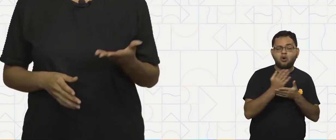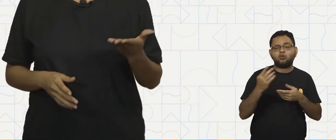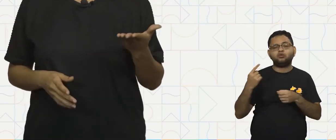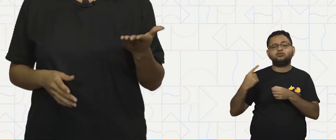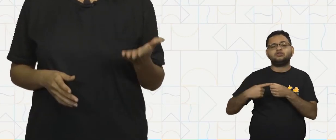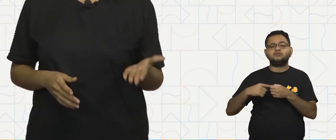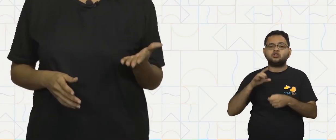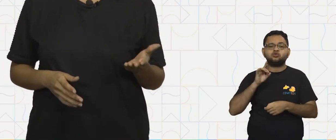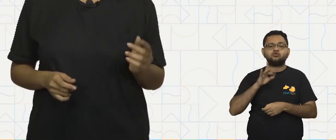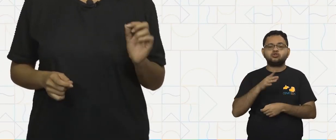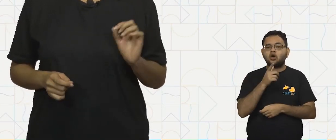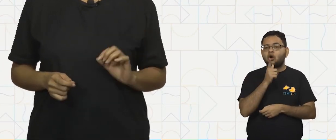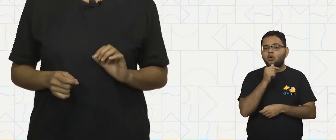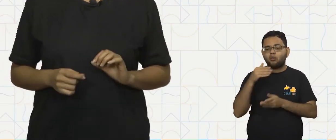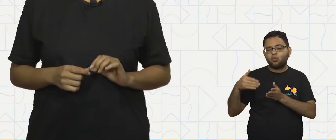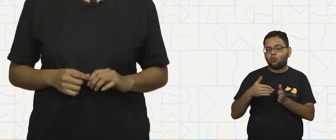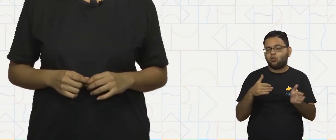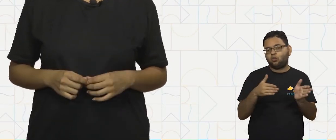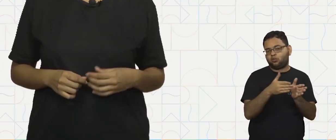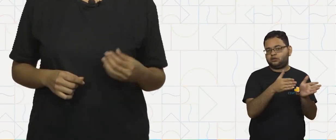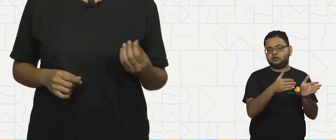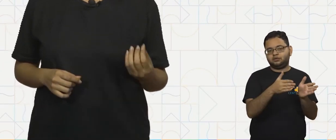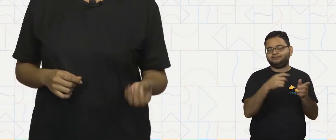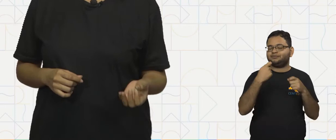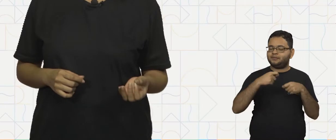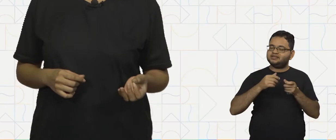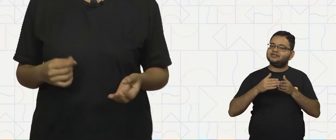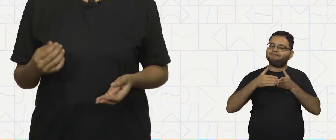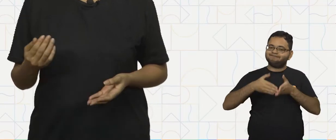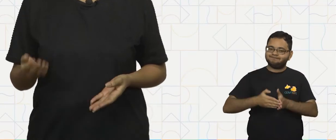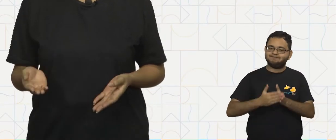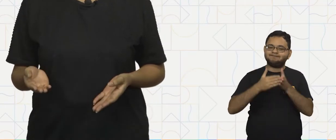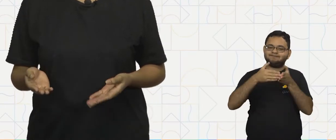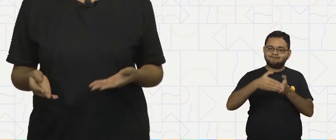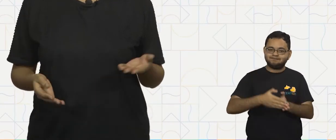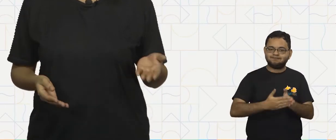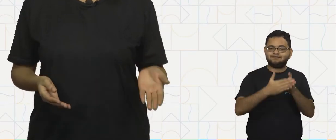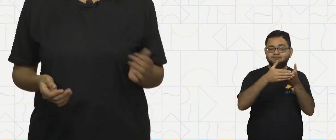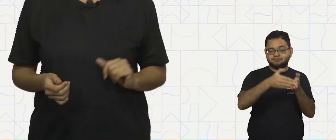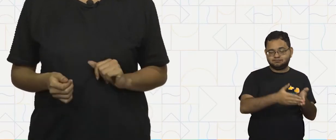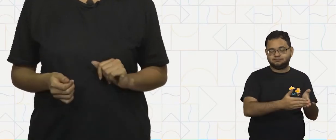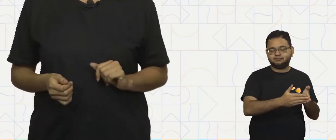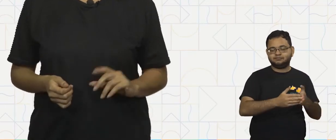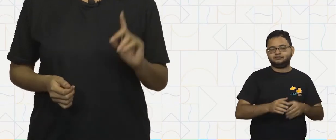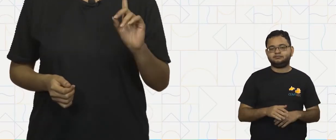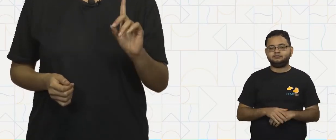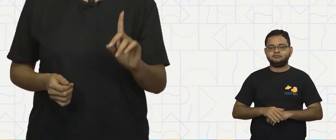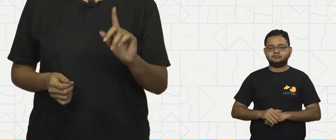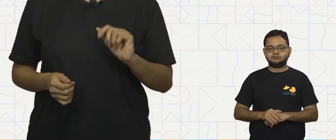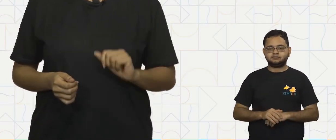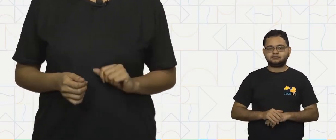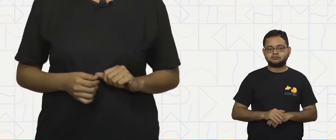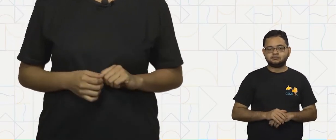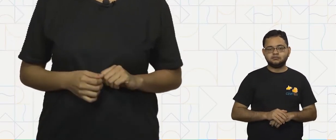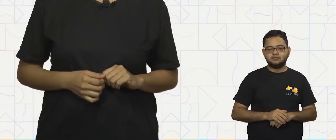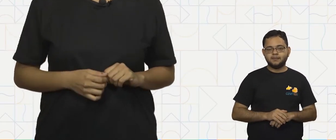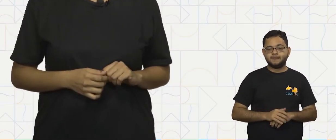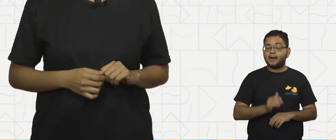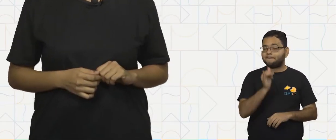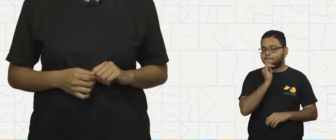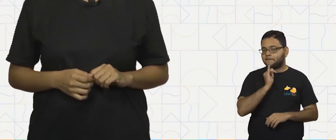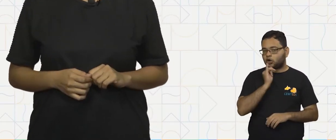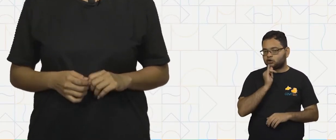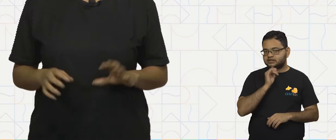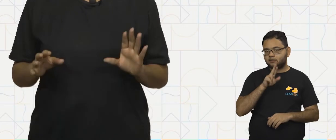acessíveis apenas pelo rio, sendo necessário o uso de barcos, canoas ou lanchas. No caso do município de